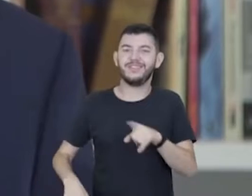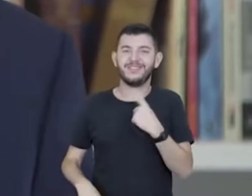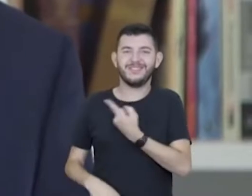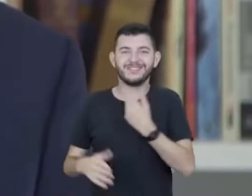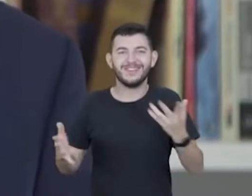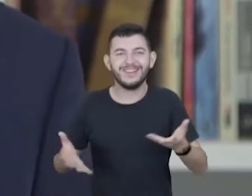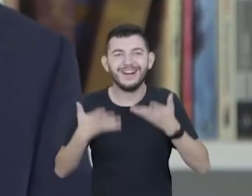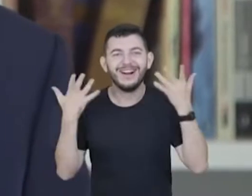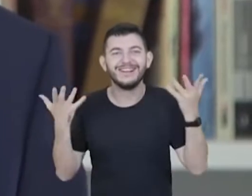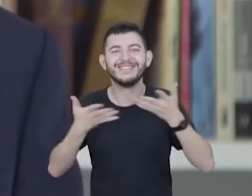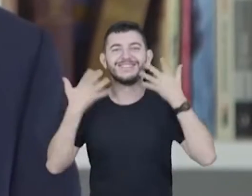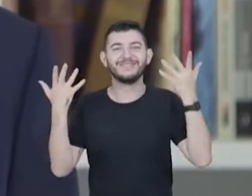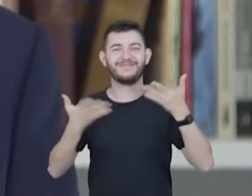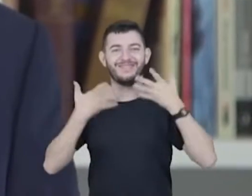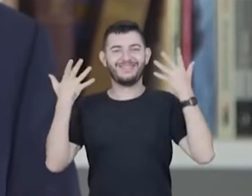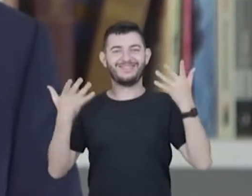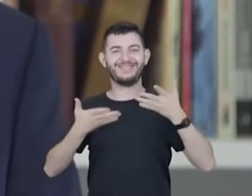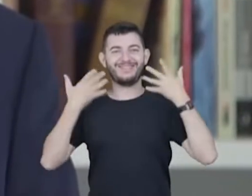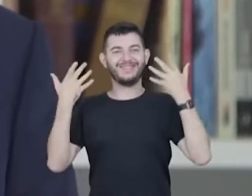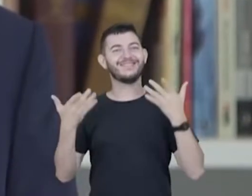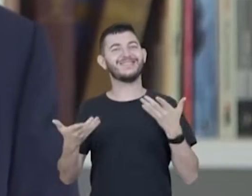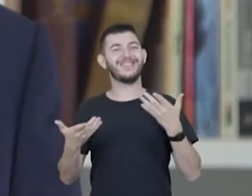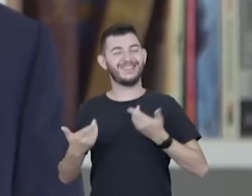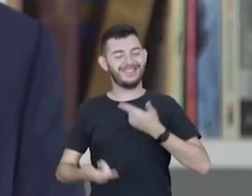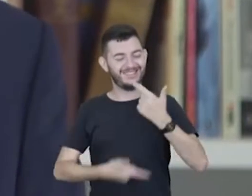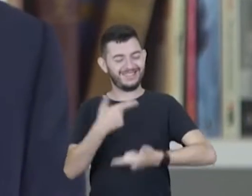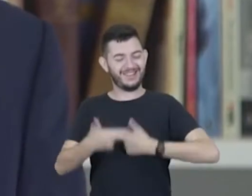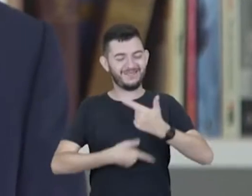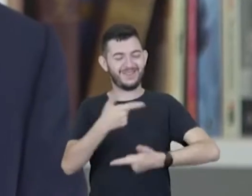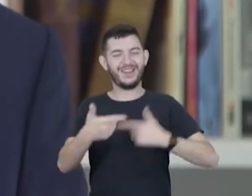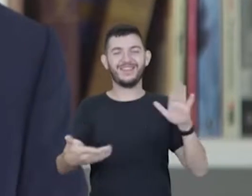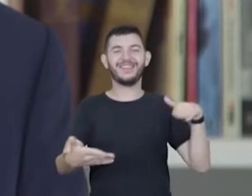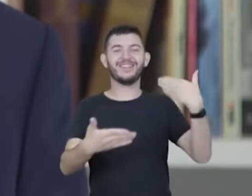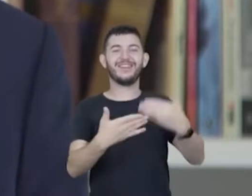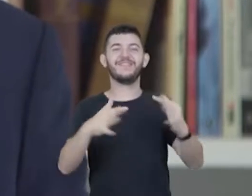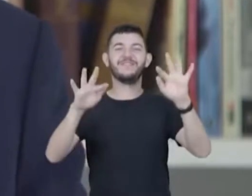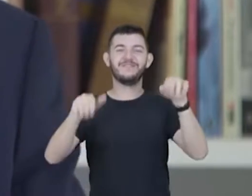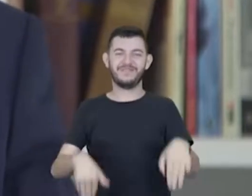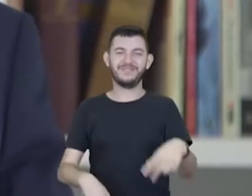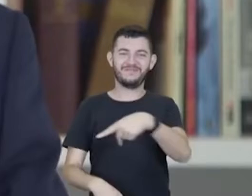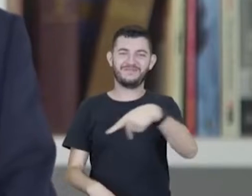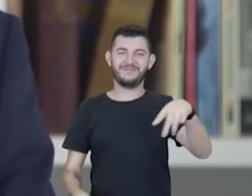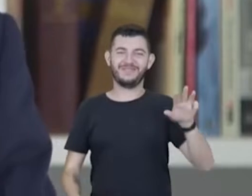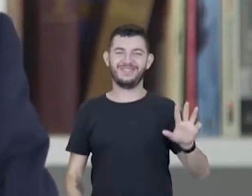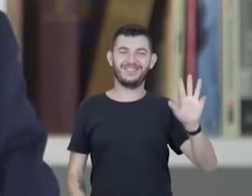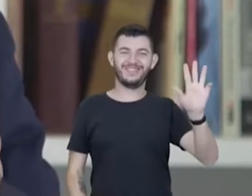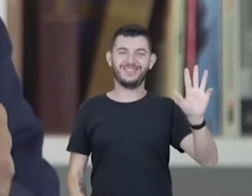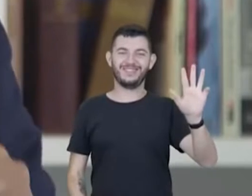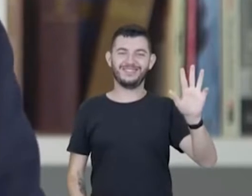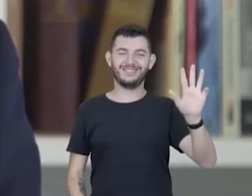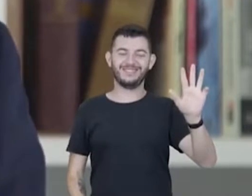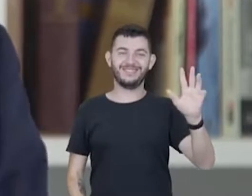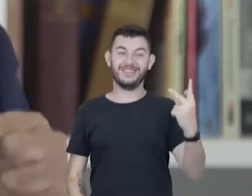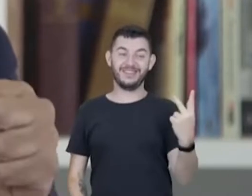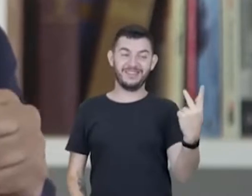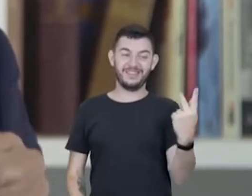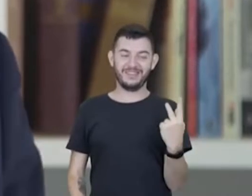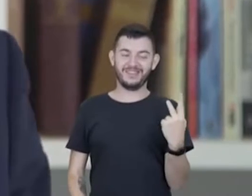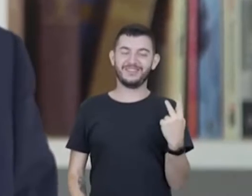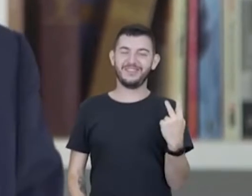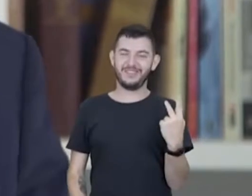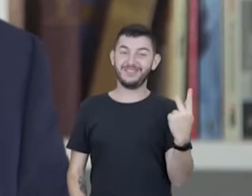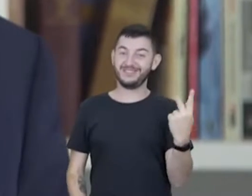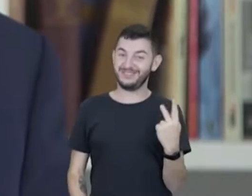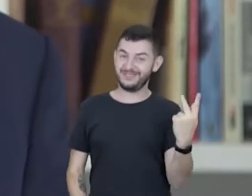dessa missão nosso presidente Lula nós vamos estar juntos apoiando e defendendo